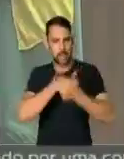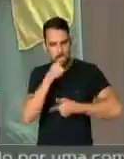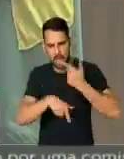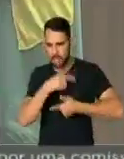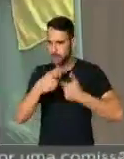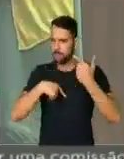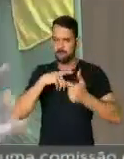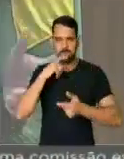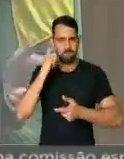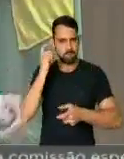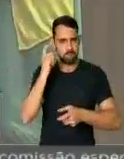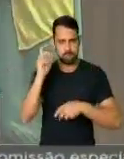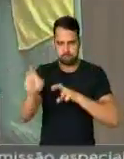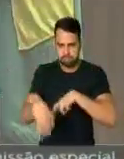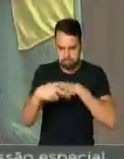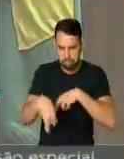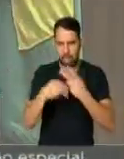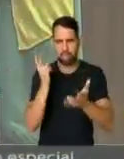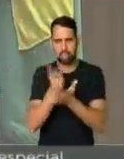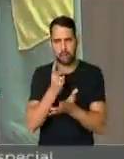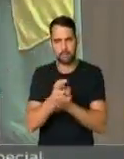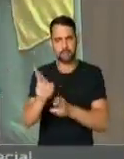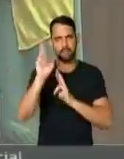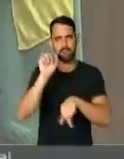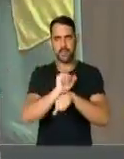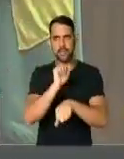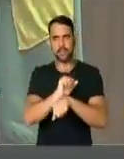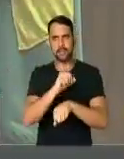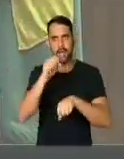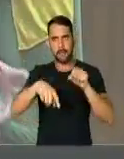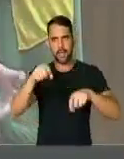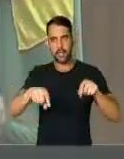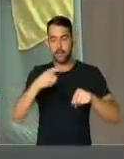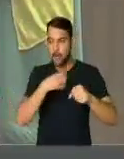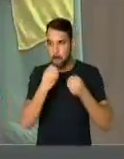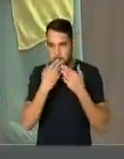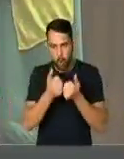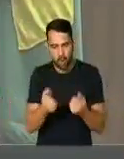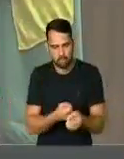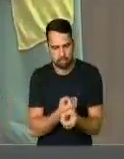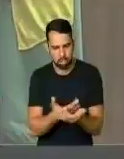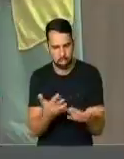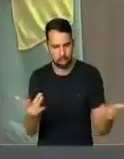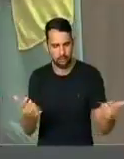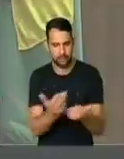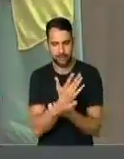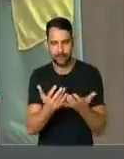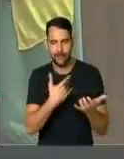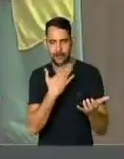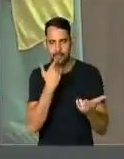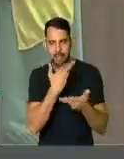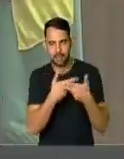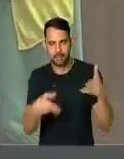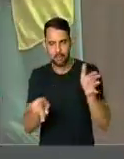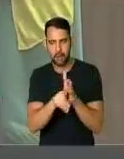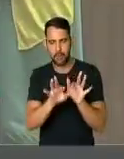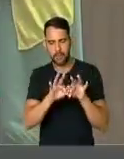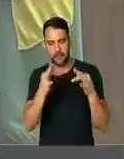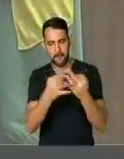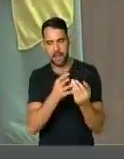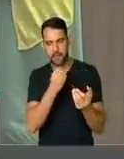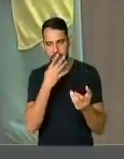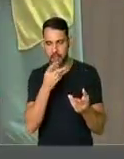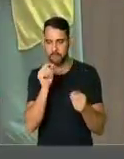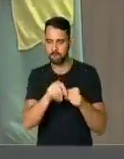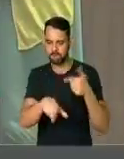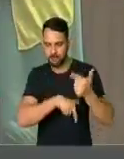clima, sempre na esperança renovada de que a safra vai dar boa e de que o sustento da família vai sair